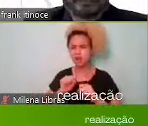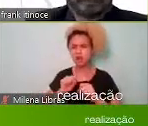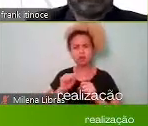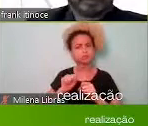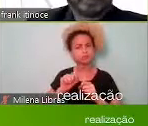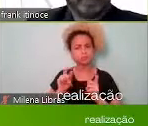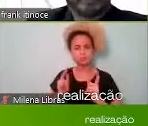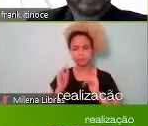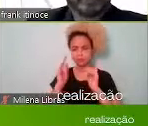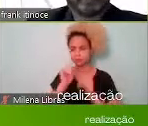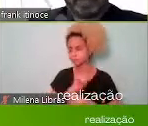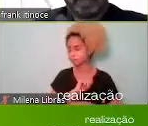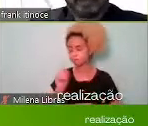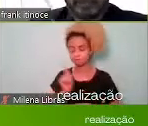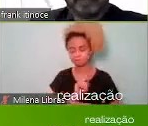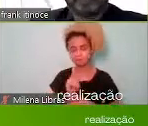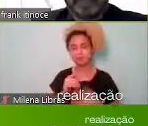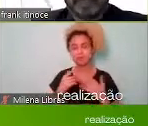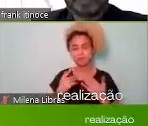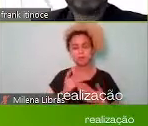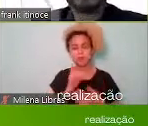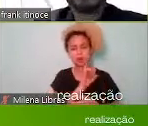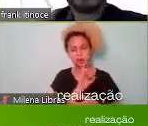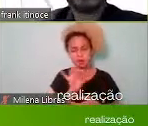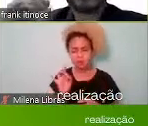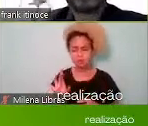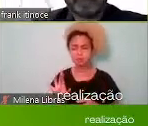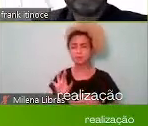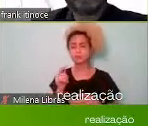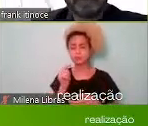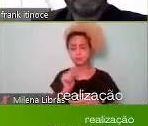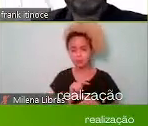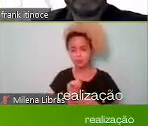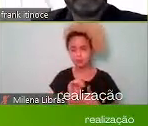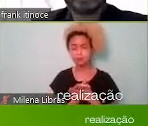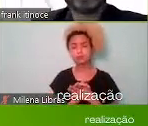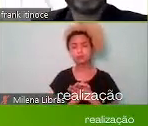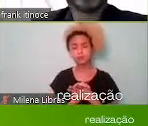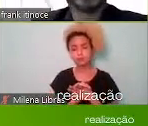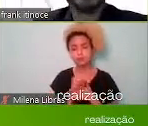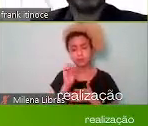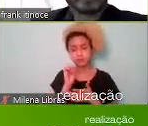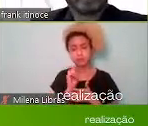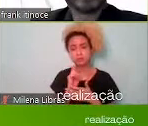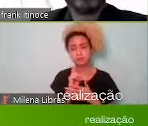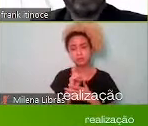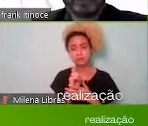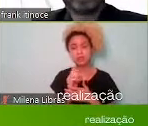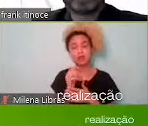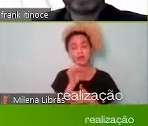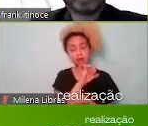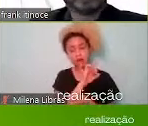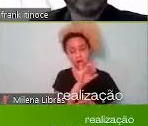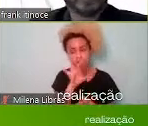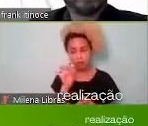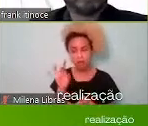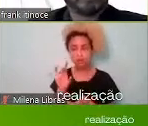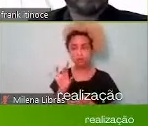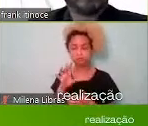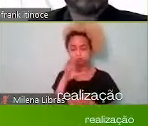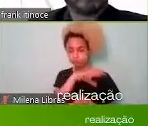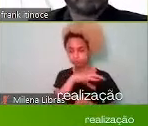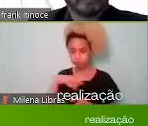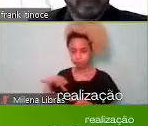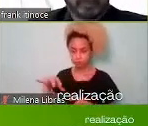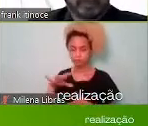prefeitura, tá? Então, cada um, novamente, estou procurando ser bem redundante, né? Cada órgão na sua esfera.